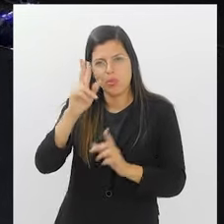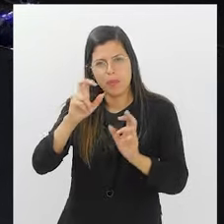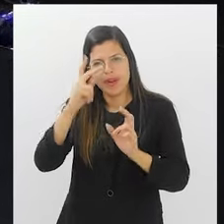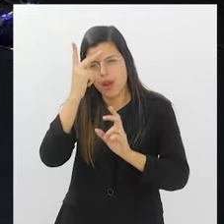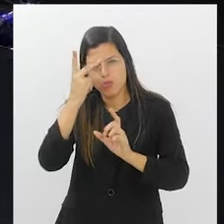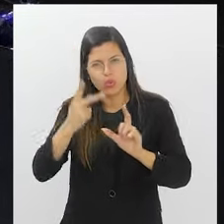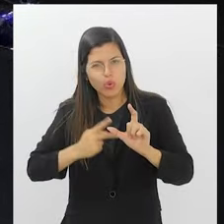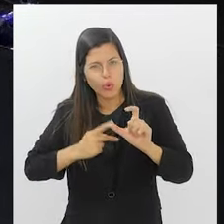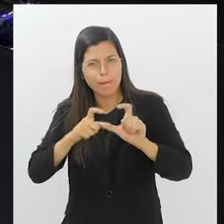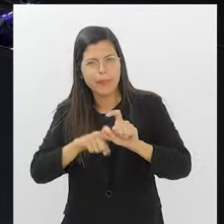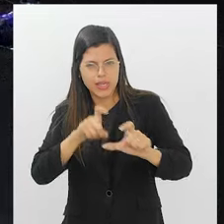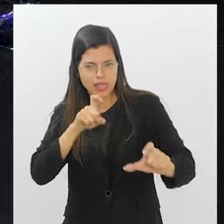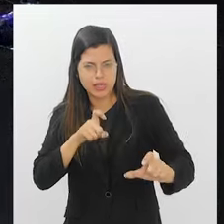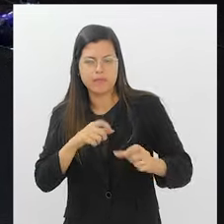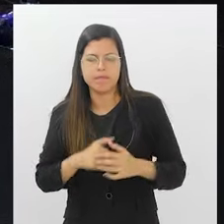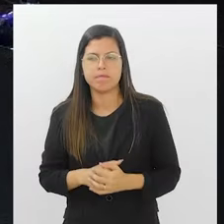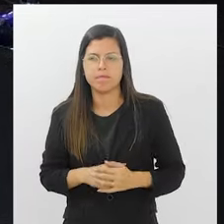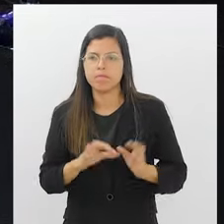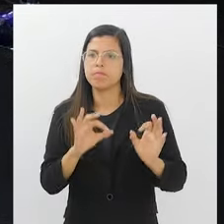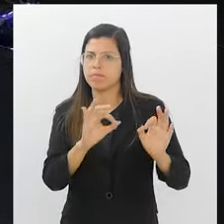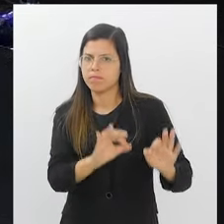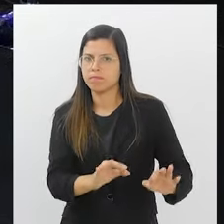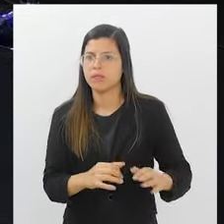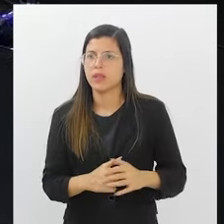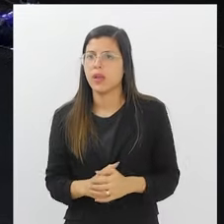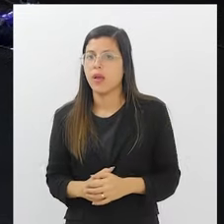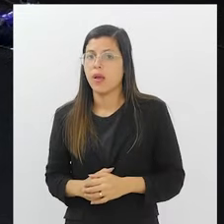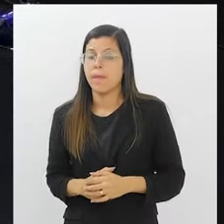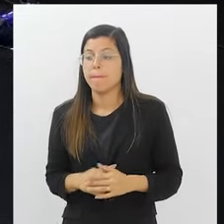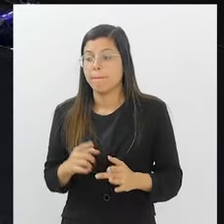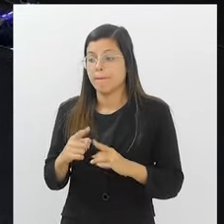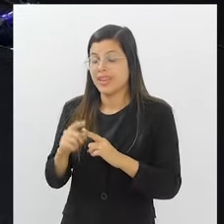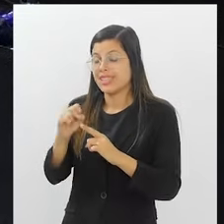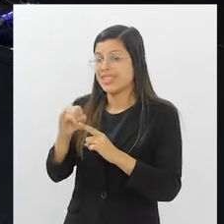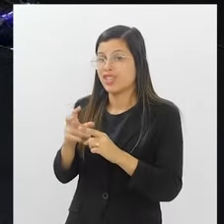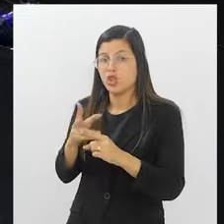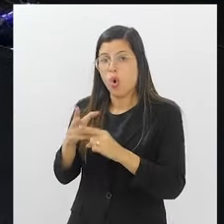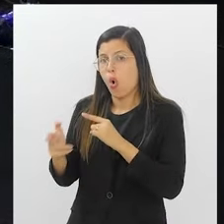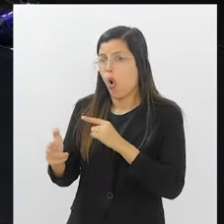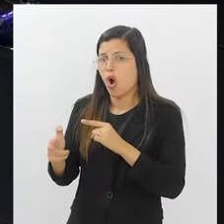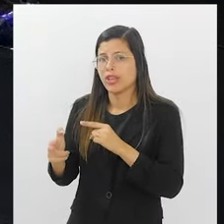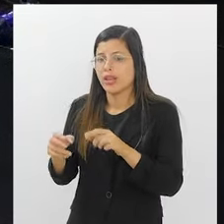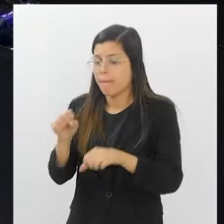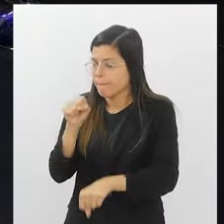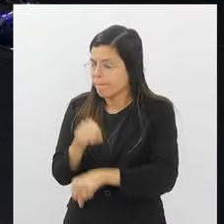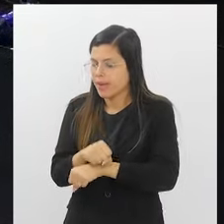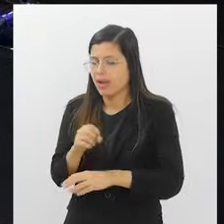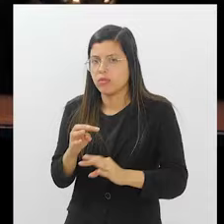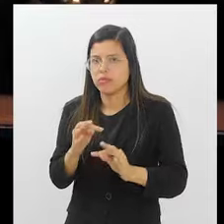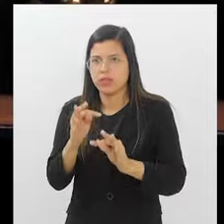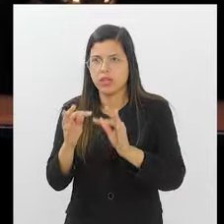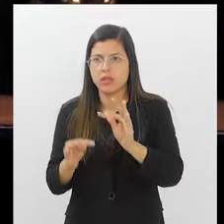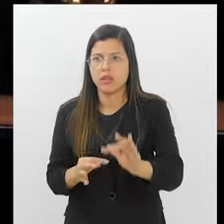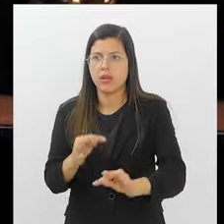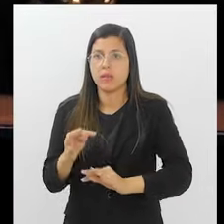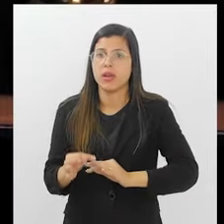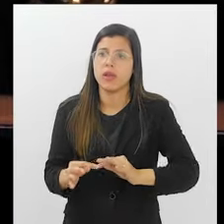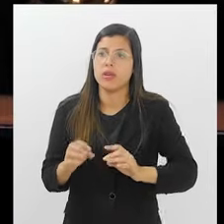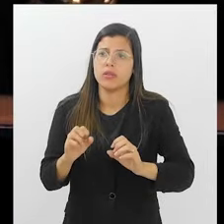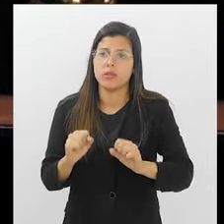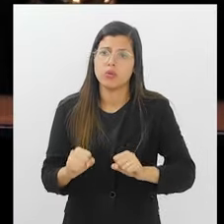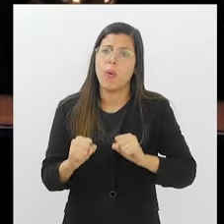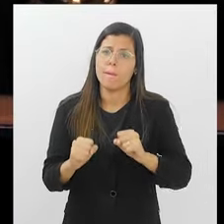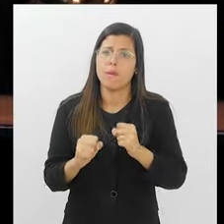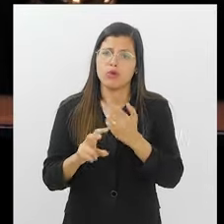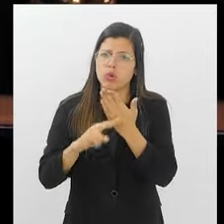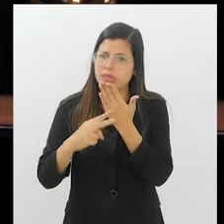autonomia, exatamente, né? Entretanto, quando a gente interrompe, nós podemos também trazer malefícios para essa pessoa. E quando a gente fala da pessoa